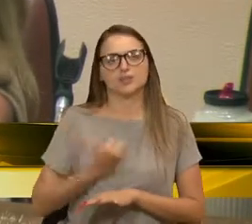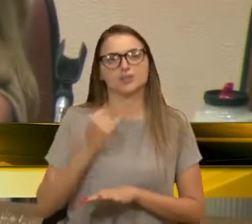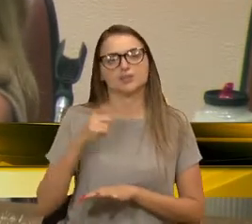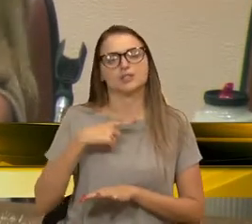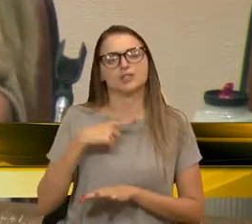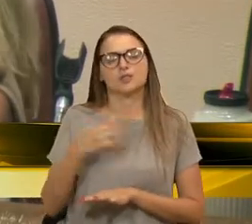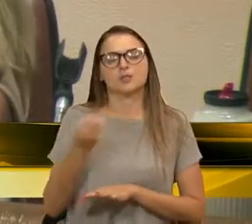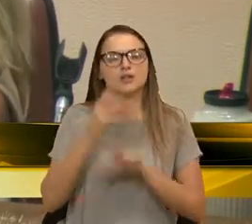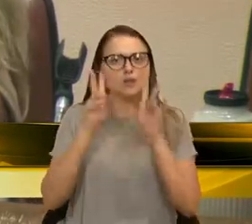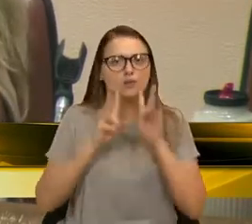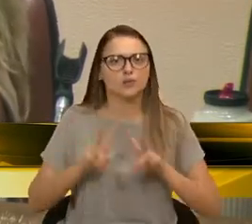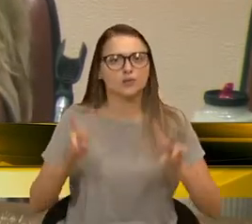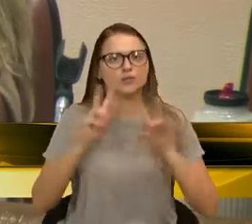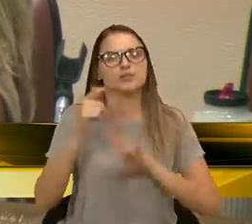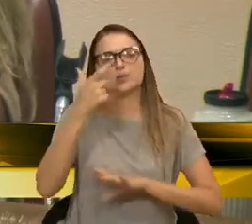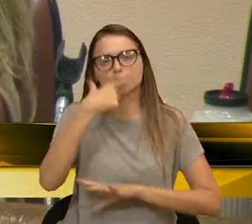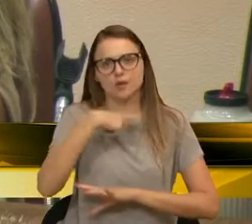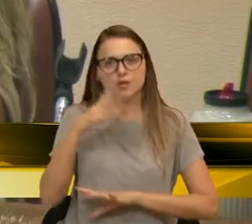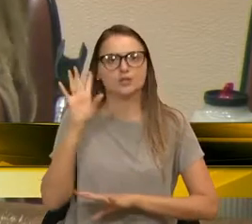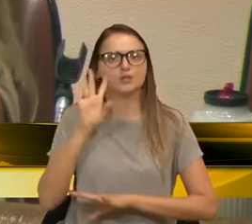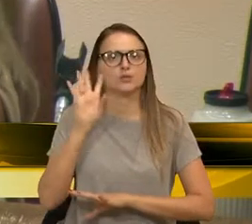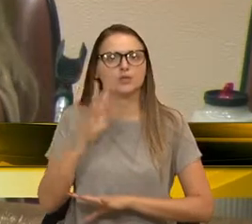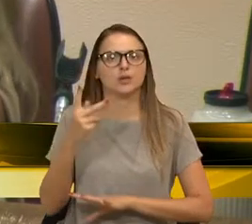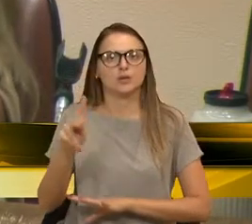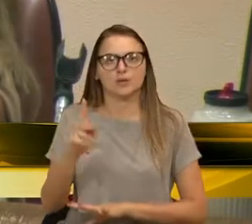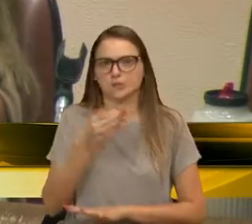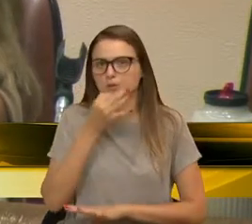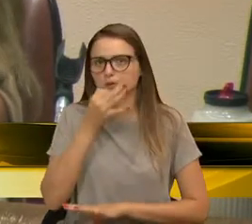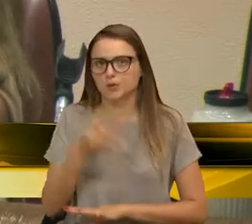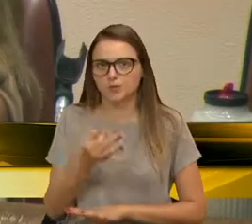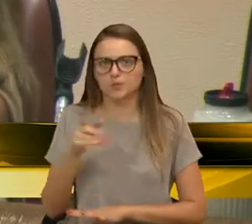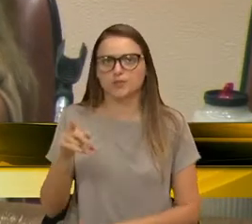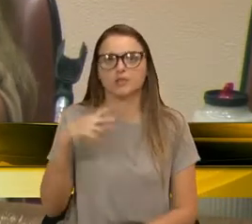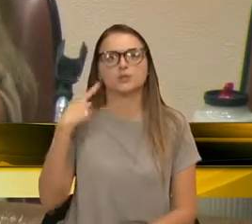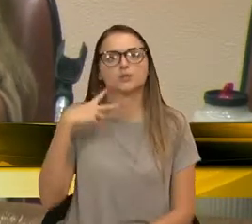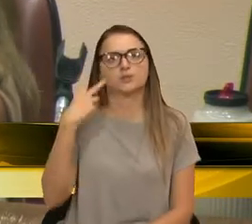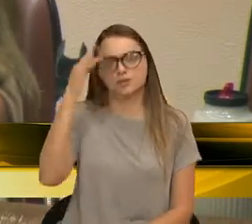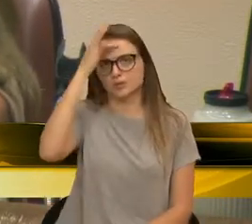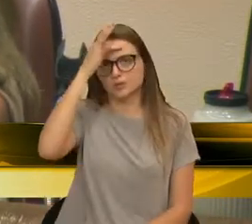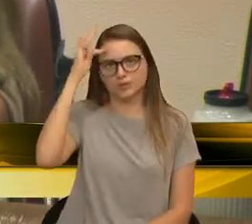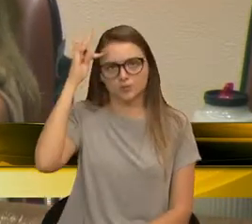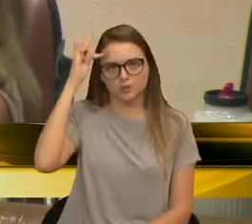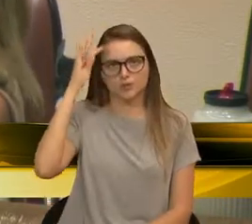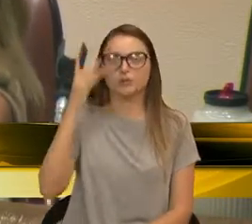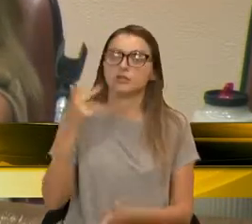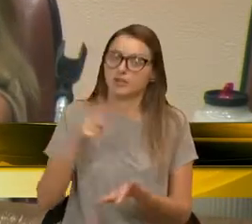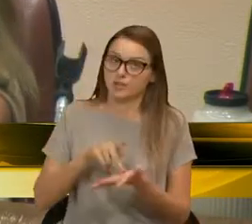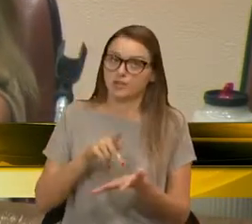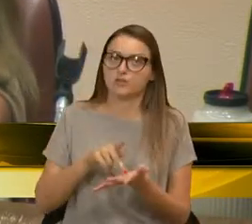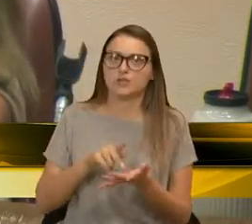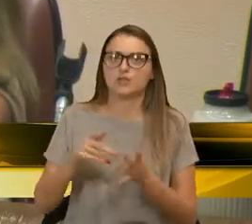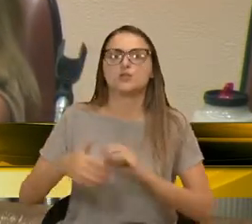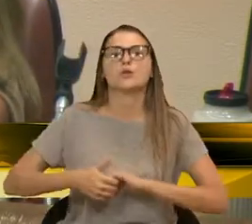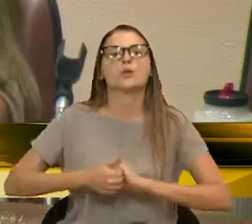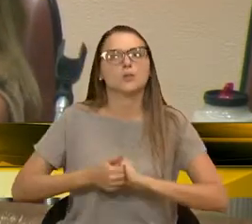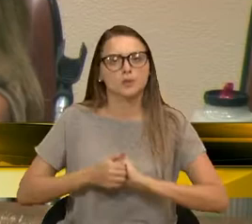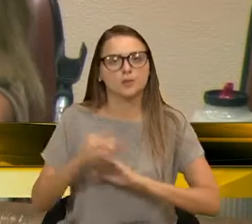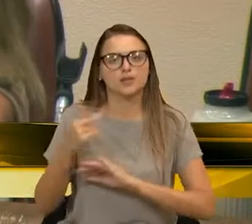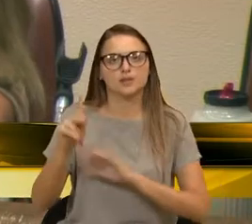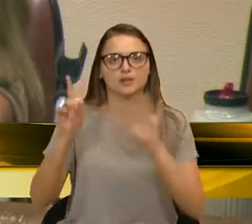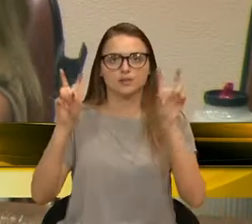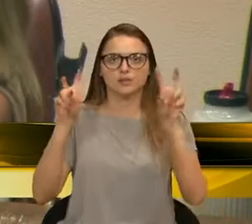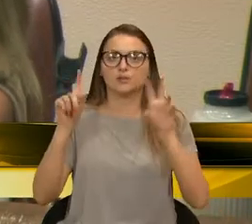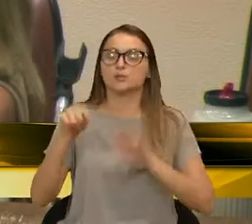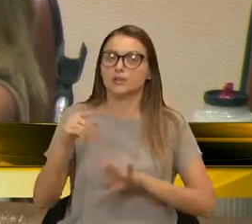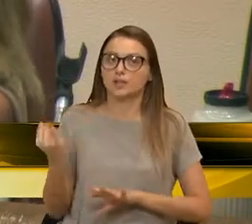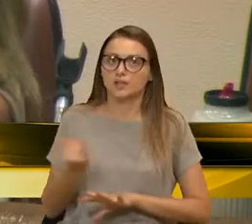dessa forma, né? Então, eu acho bem bacana essa sugestão do vereador Toigo, né? E, de fato, assim, ele cumprimentar pelo tema. É muito